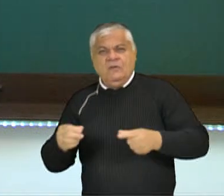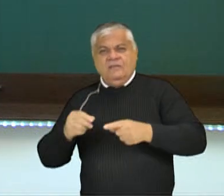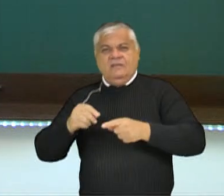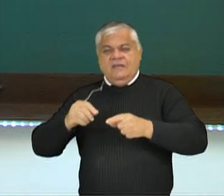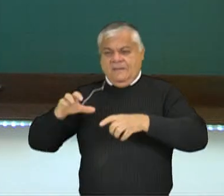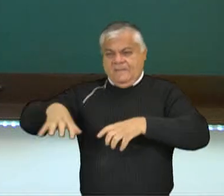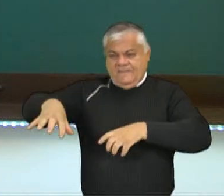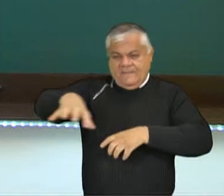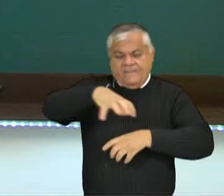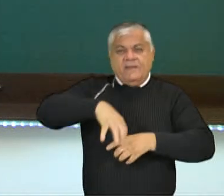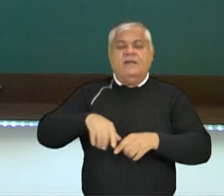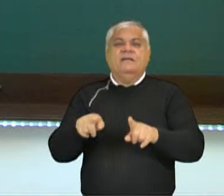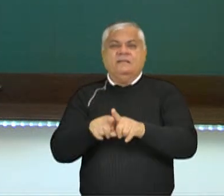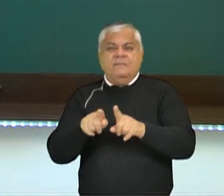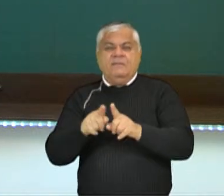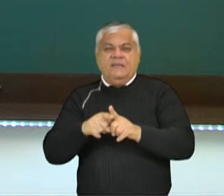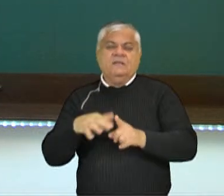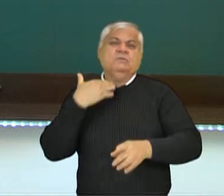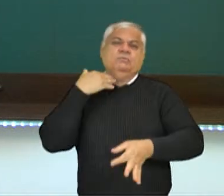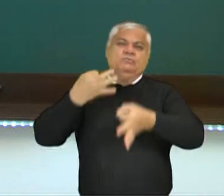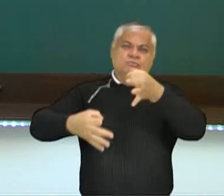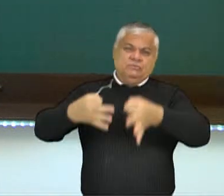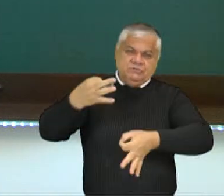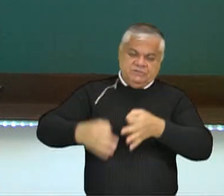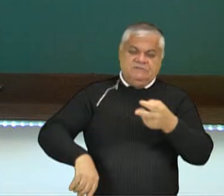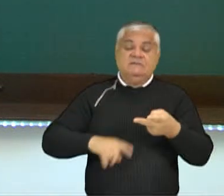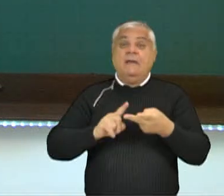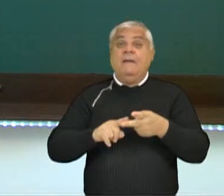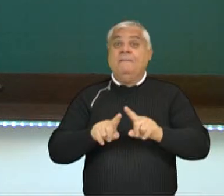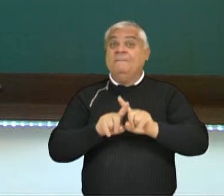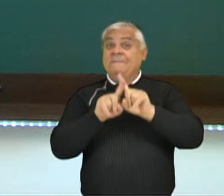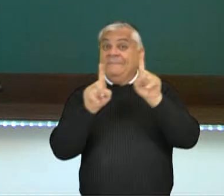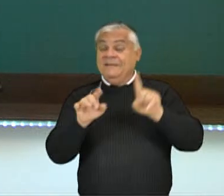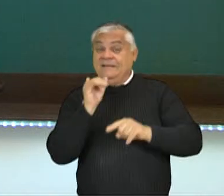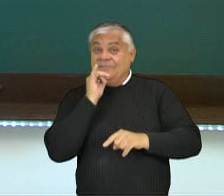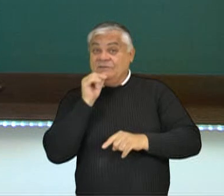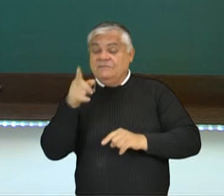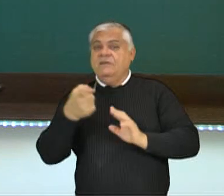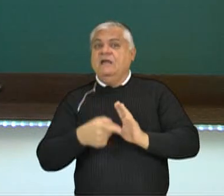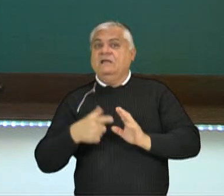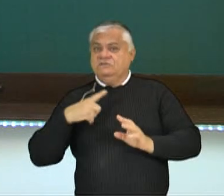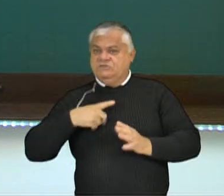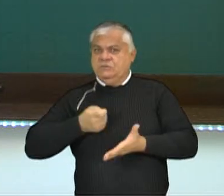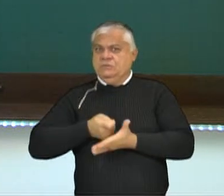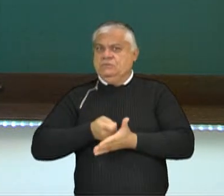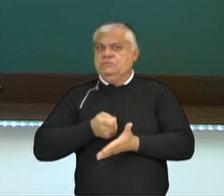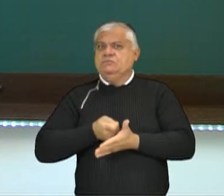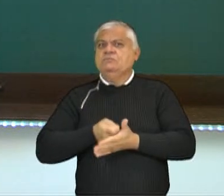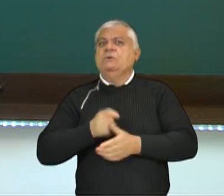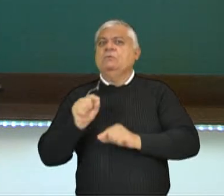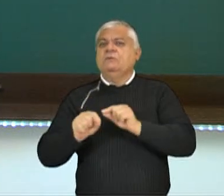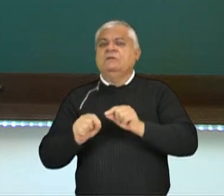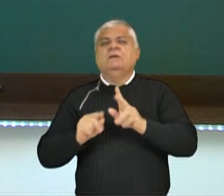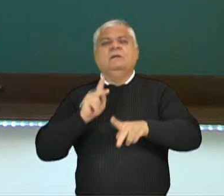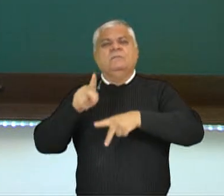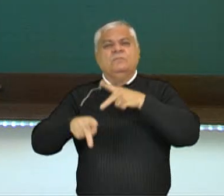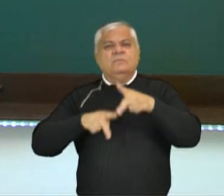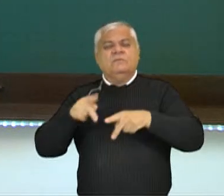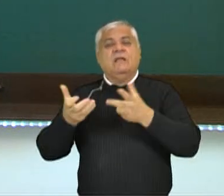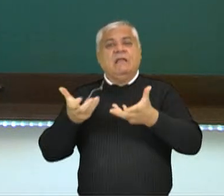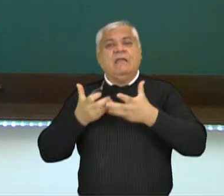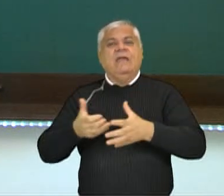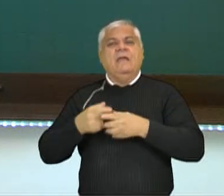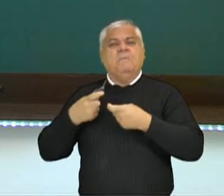a justiça, a delimitação do seu território, mas, infelizmente, a via de regra, a humanidade busca um